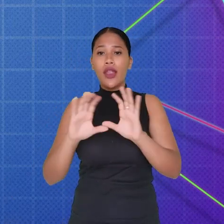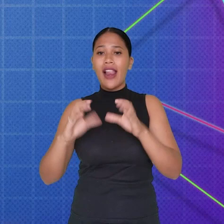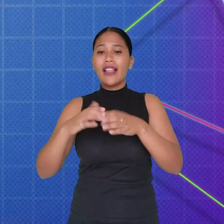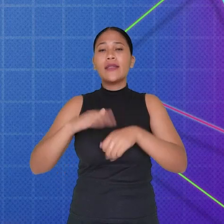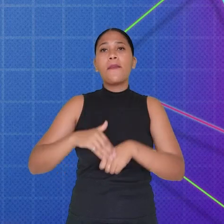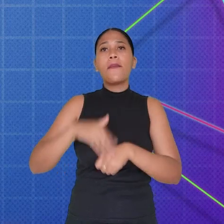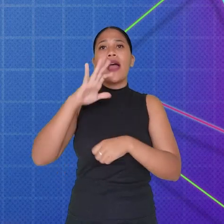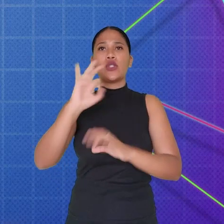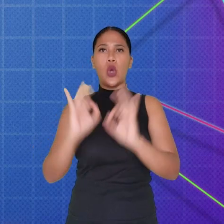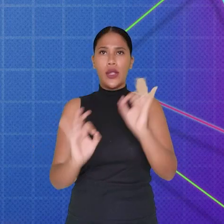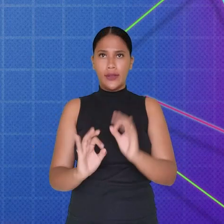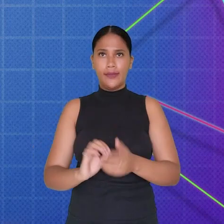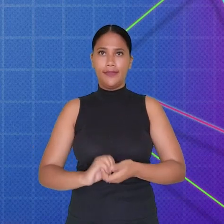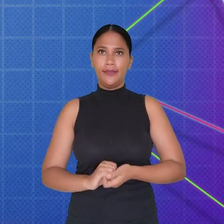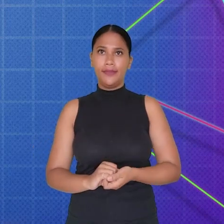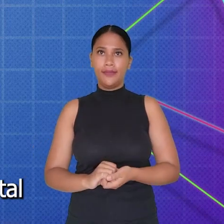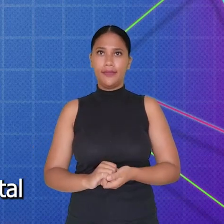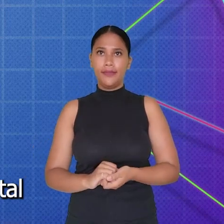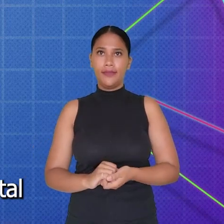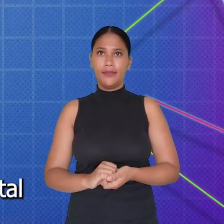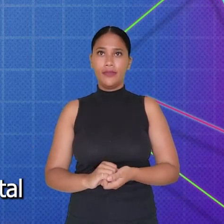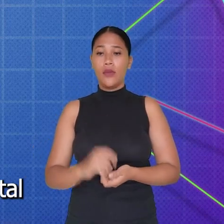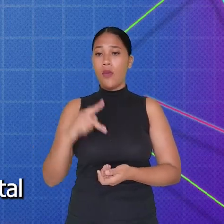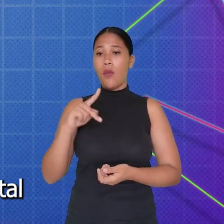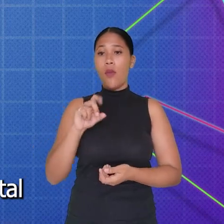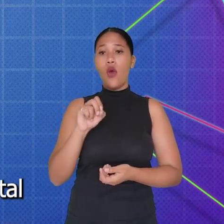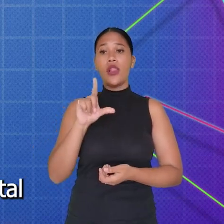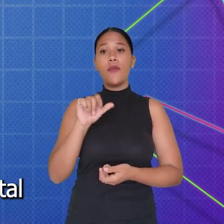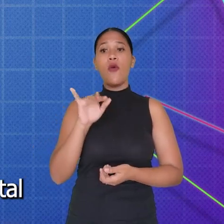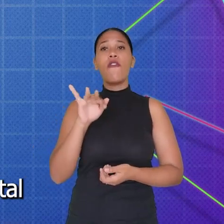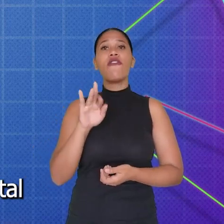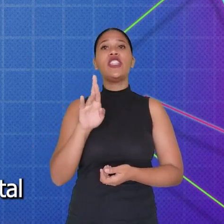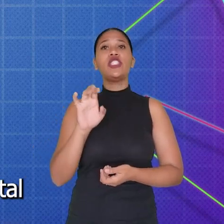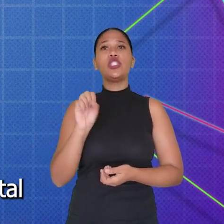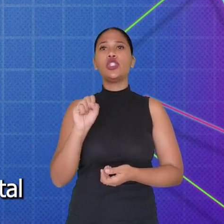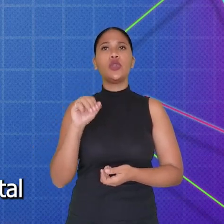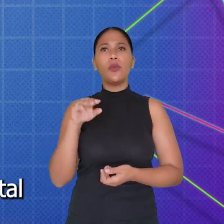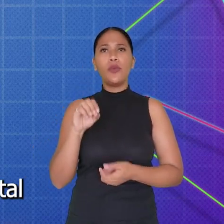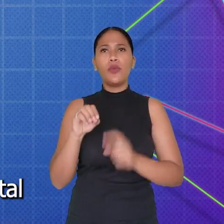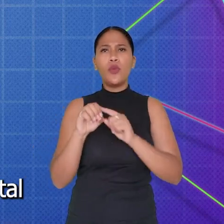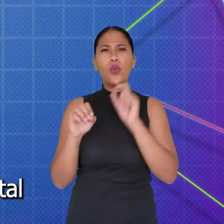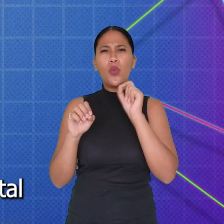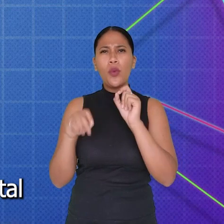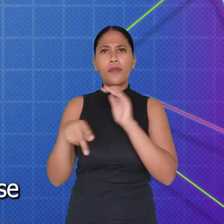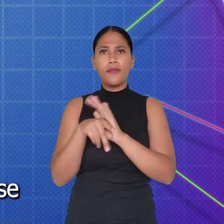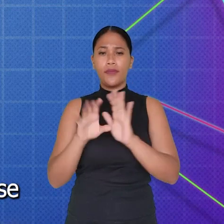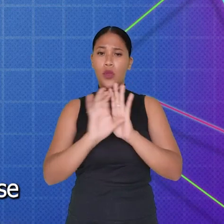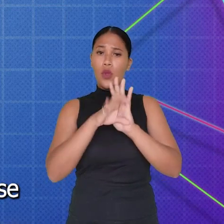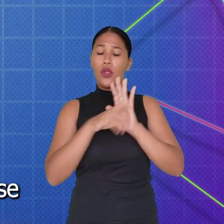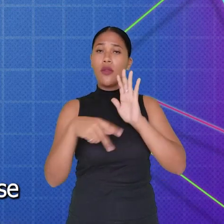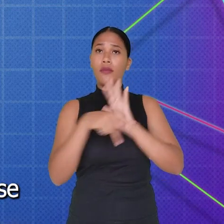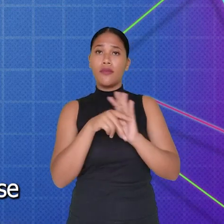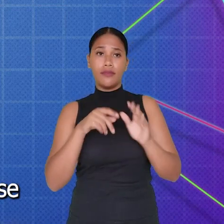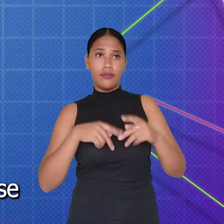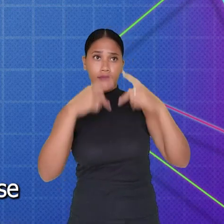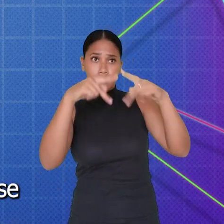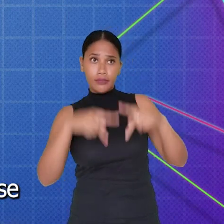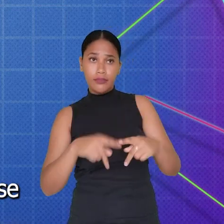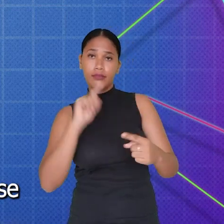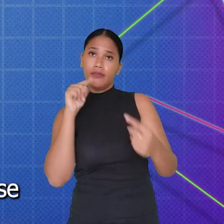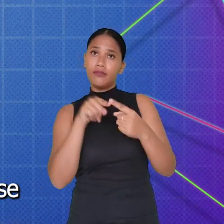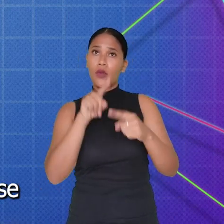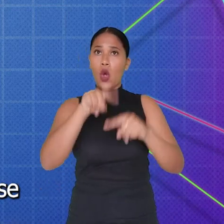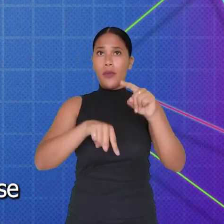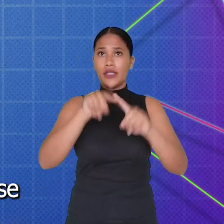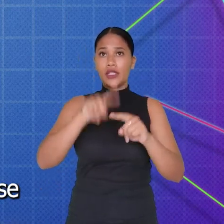classes mais organizadas e claras. Polimorfismo. O polimorfismo é um conceito fundamental da programação orientada a